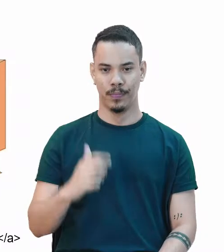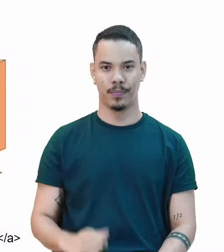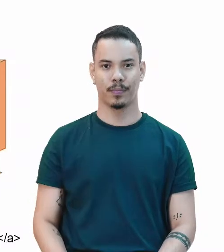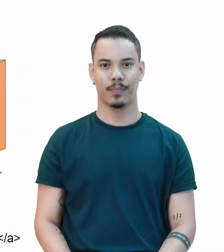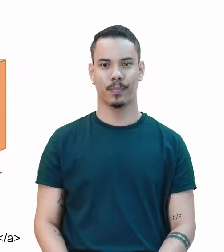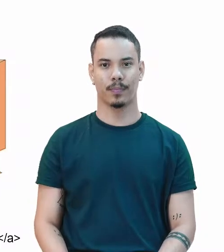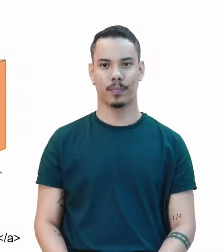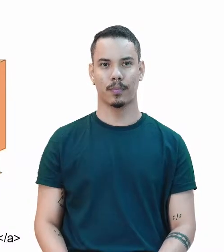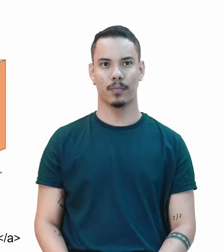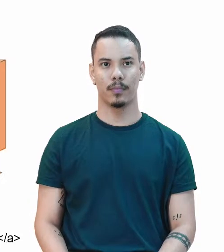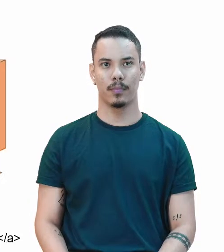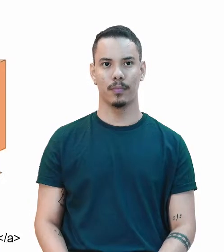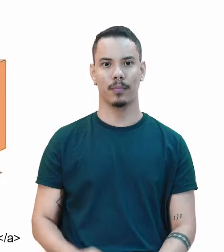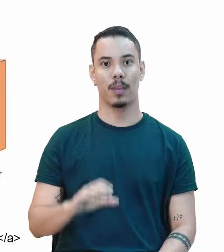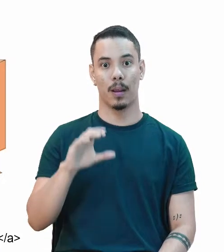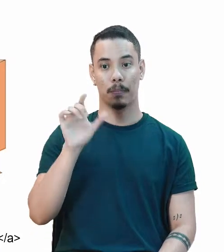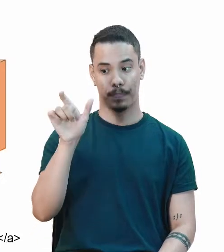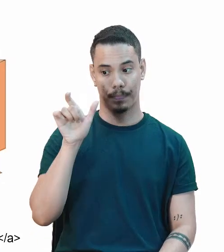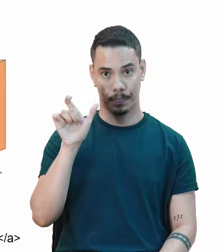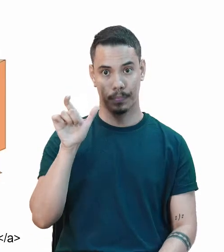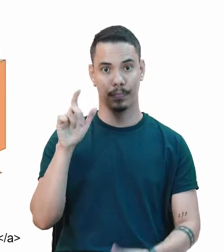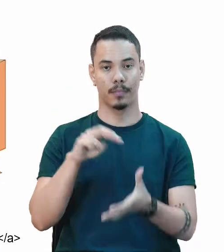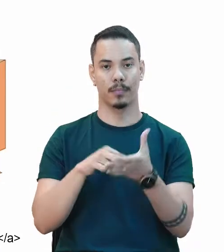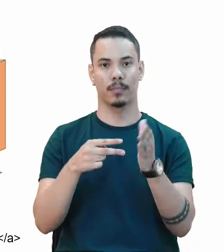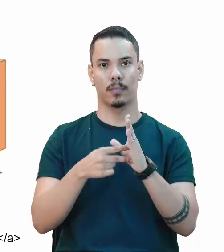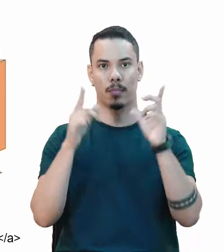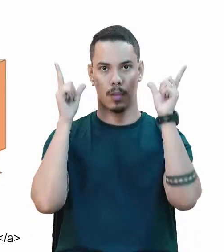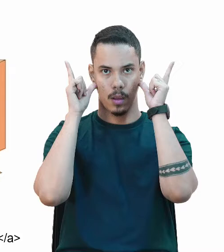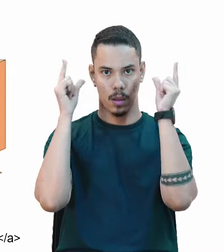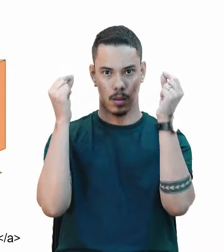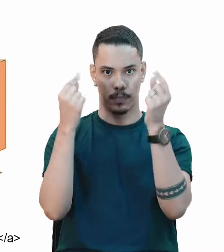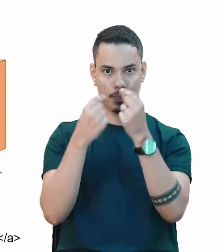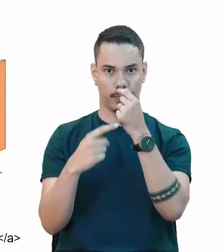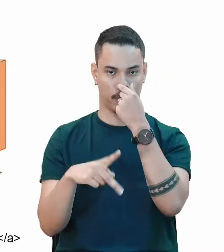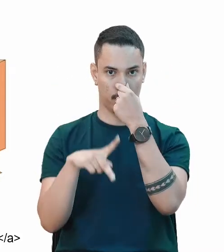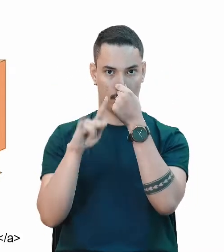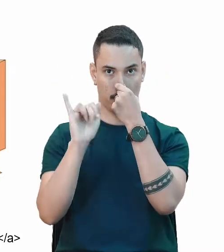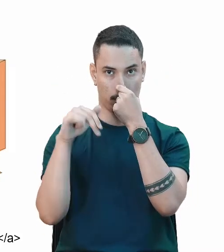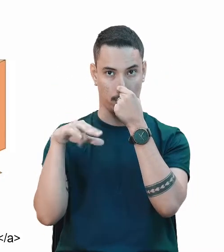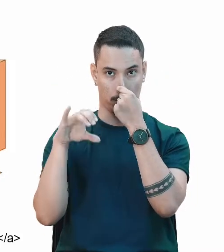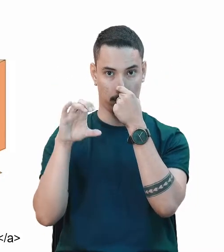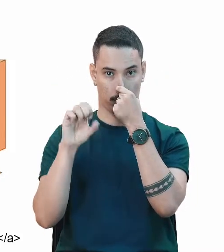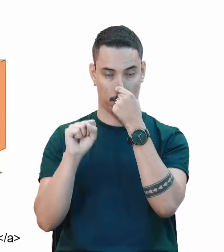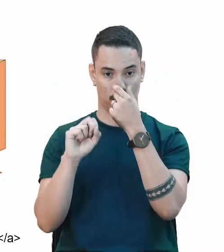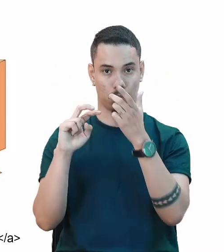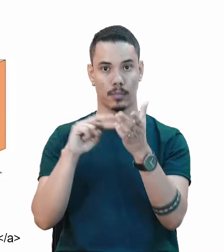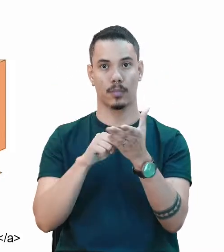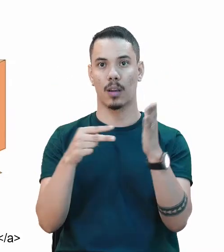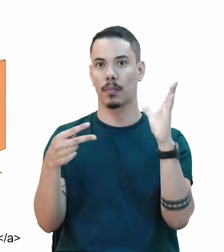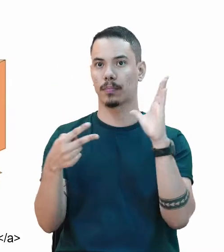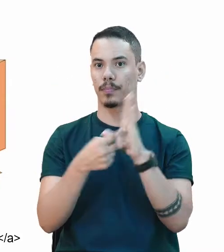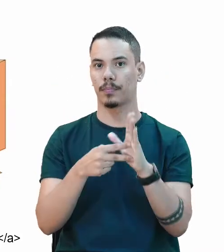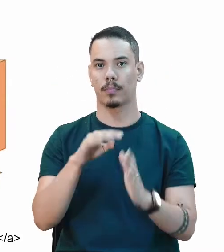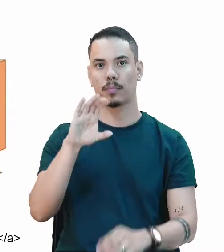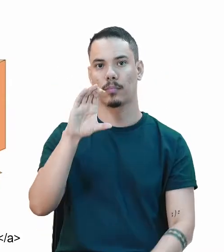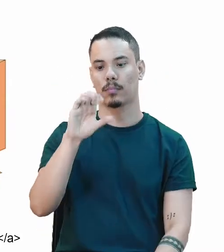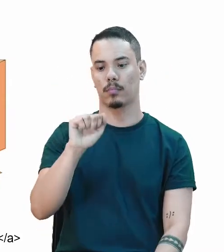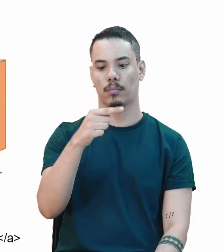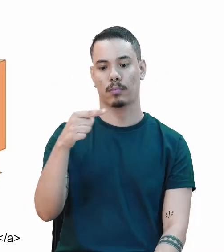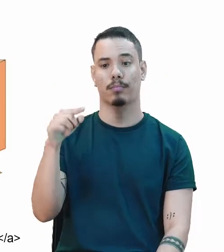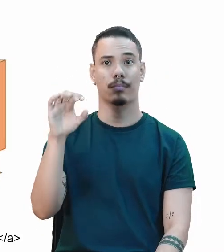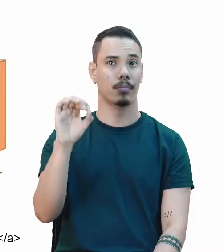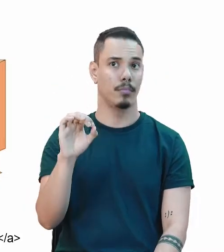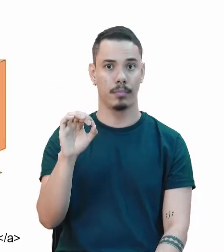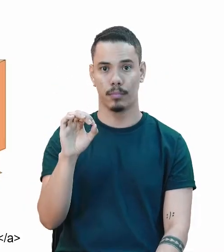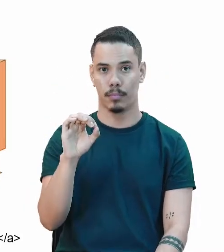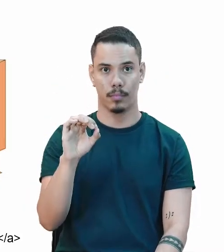A palavra cinismo, ela vem do grego kinos, que significa cão. Cínico